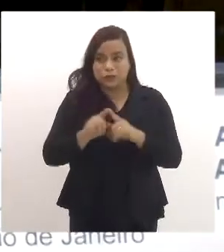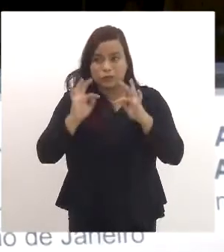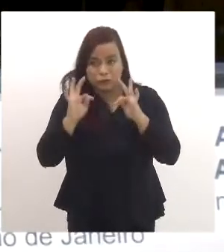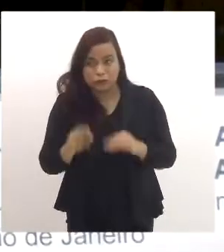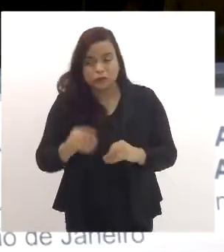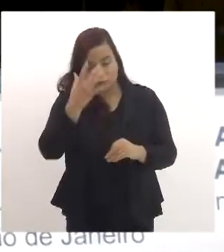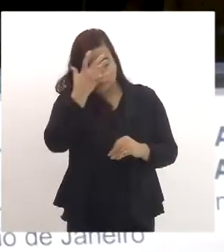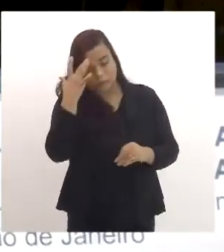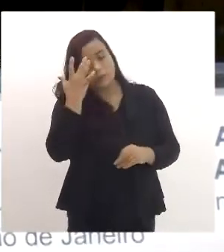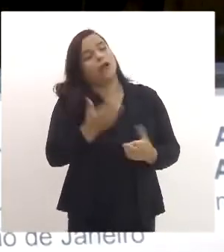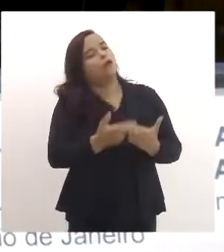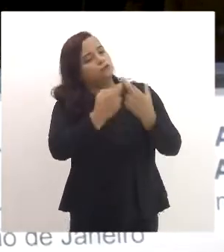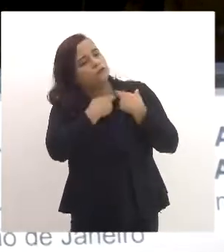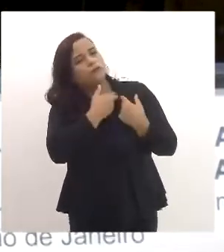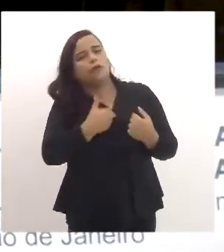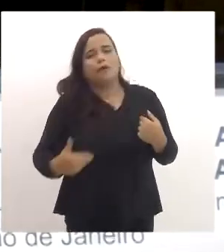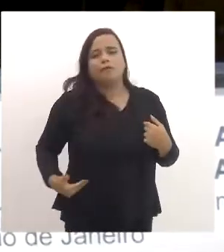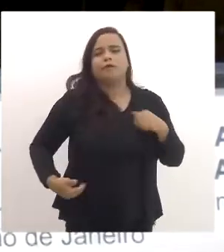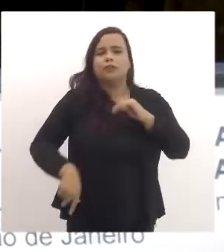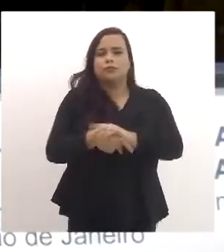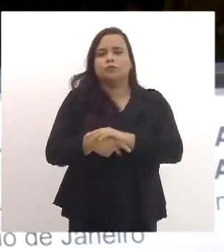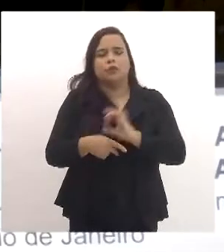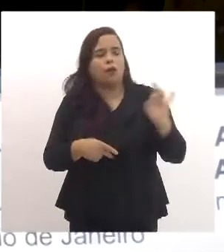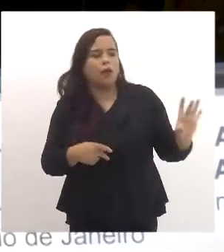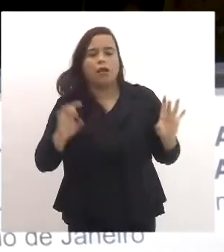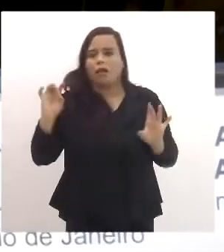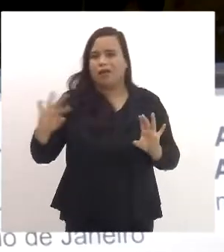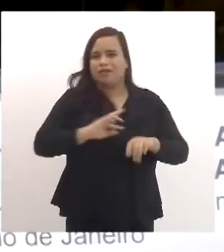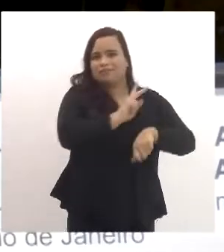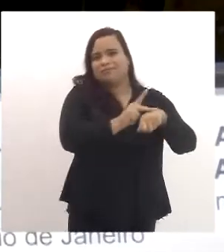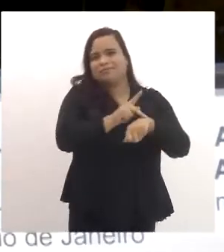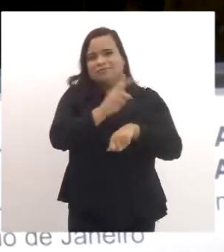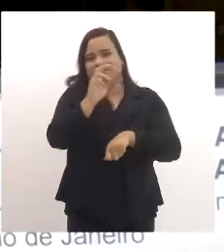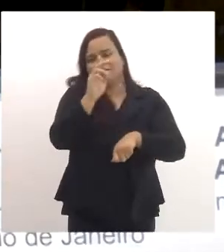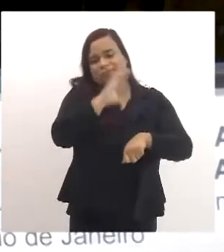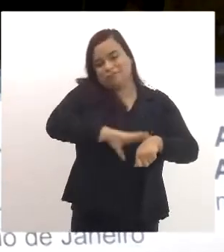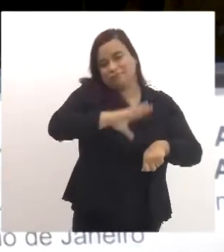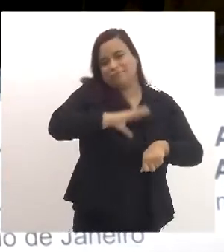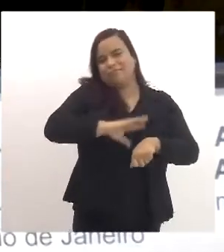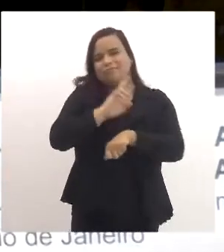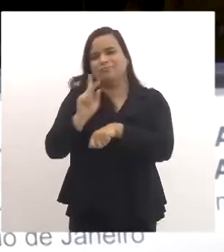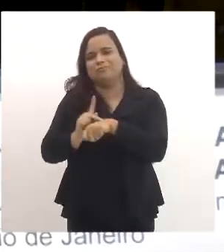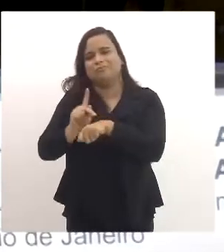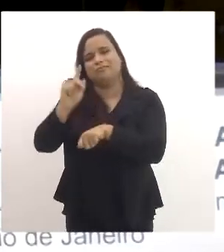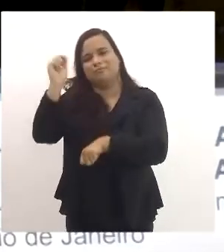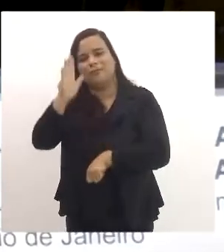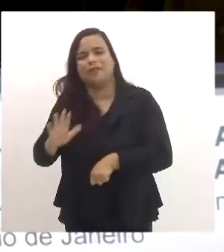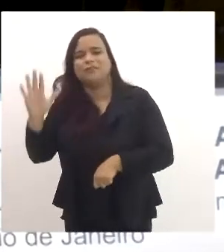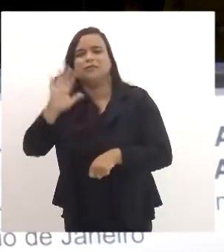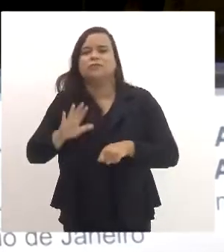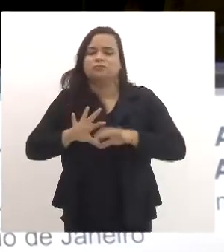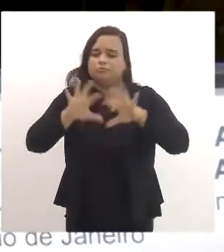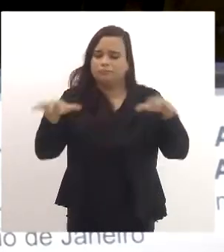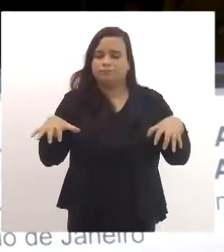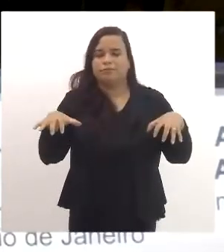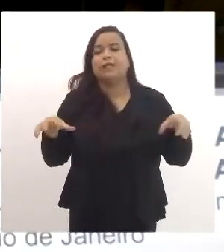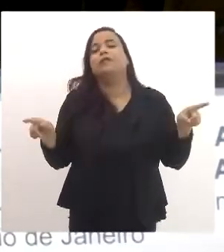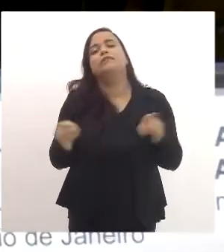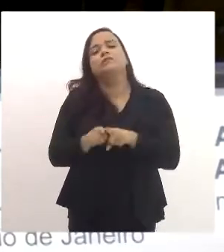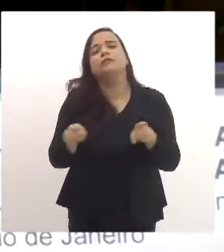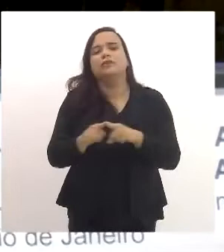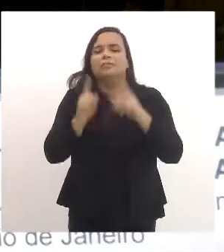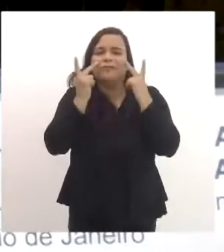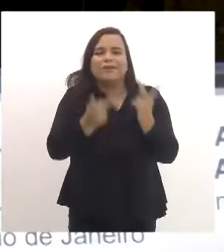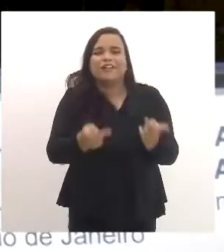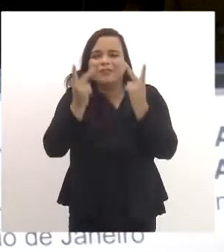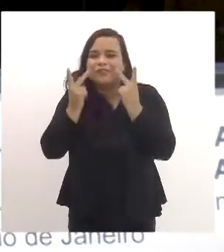são responsáveis nos governos de cada um dos nossos países, e também, naturalmente, pelas visitas de